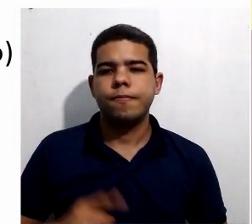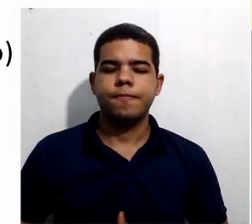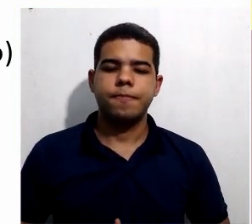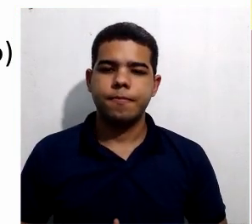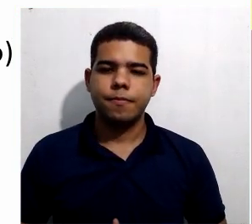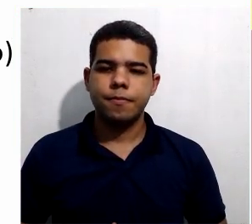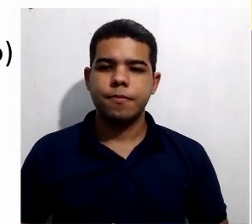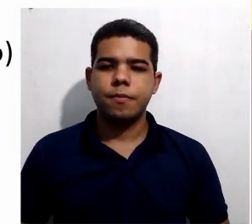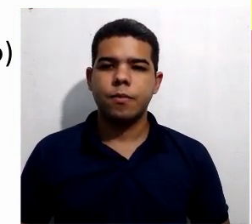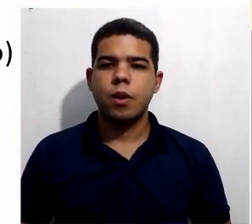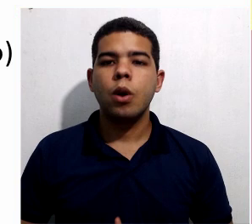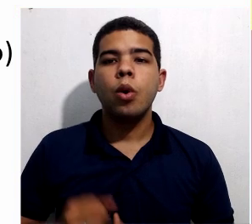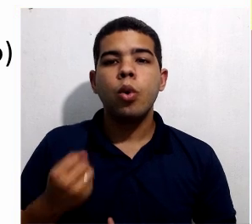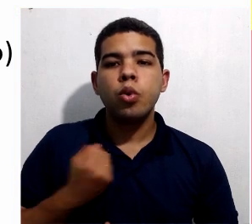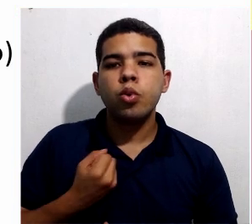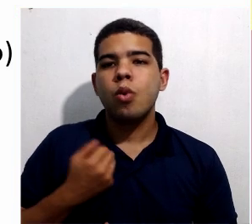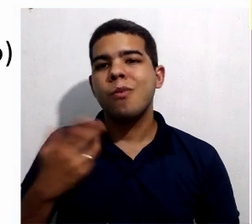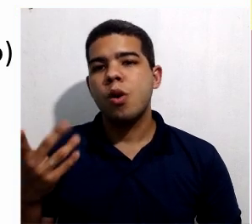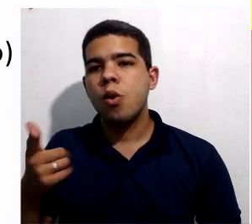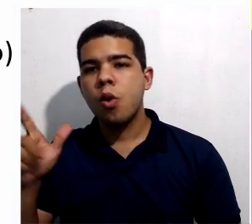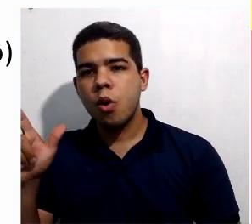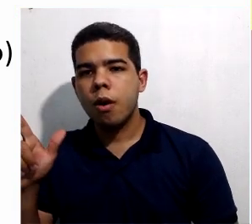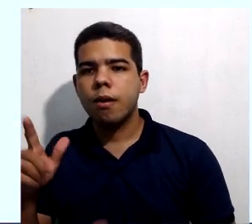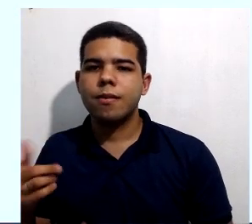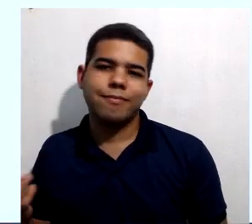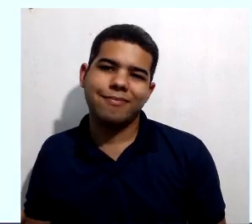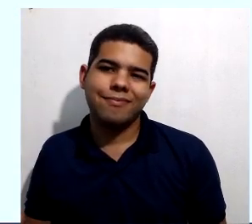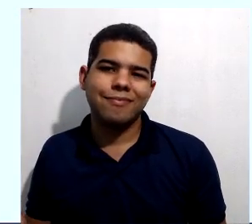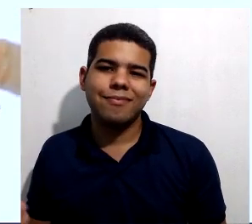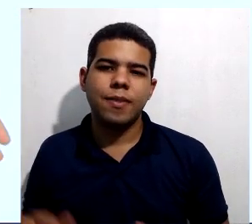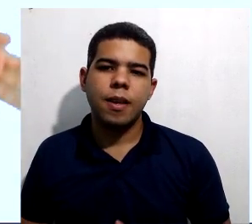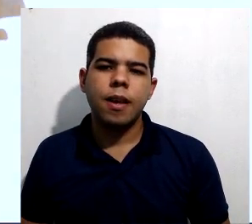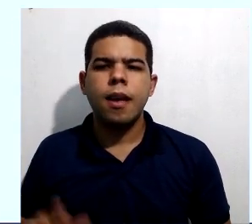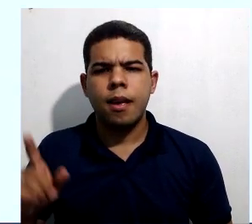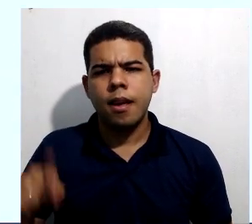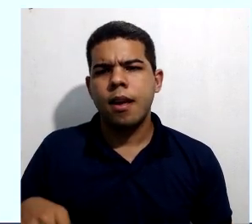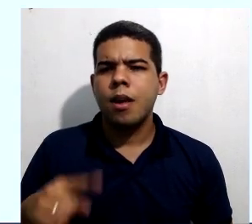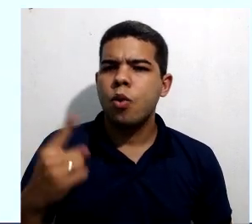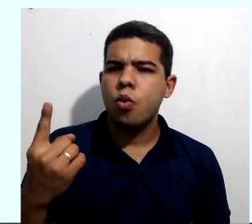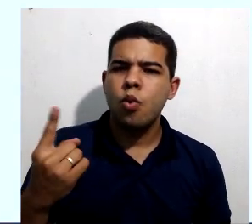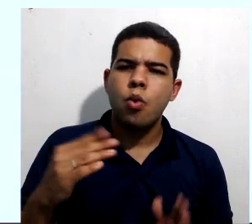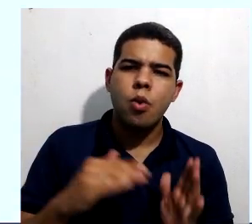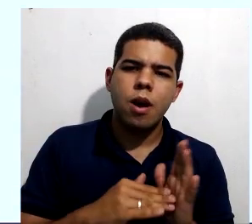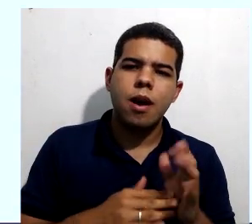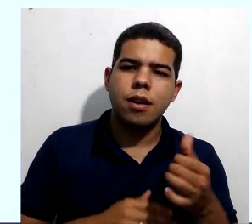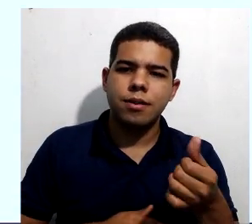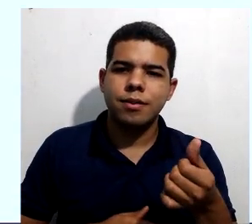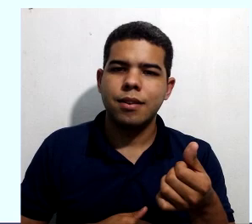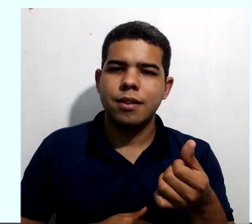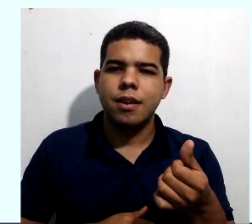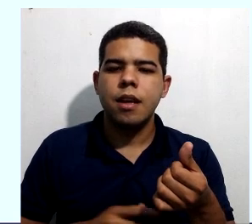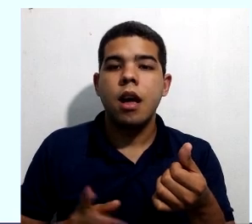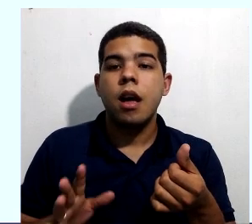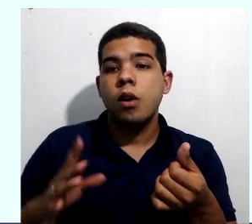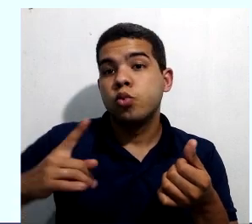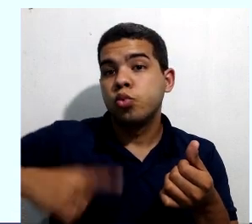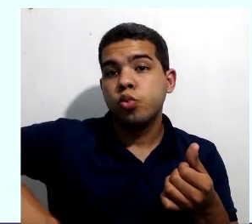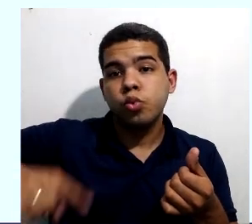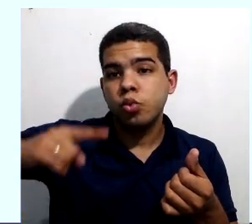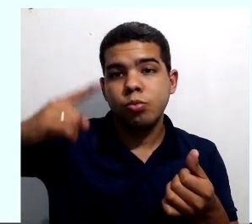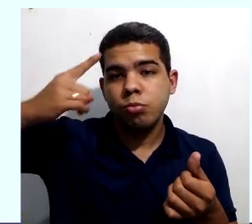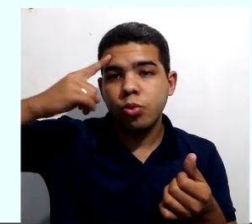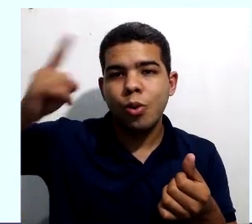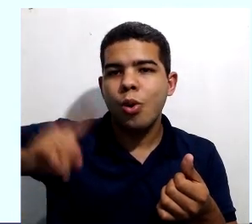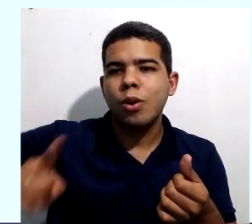lógica do próximo número que vai acontecer. A certeza vai ser de 1 a 6, não é? Mas que a gente não sabe a